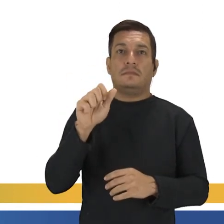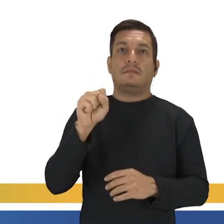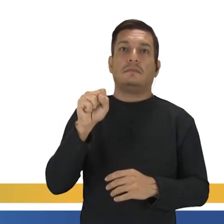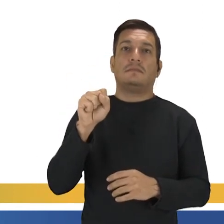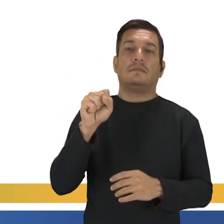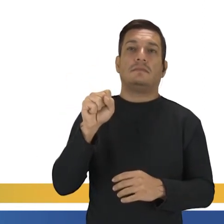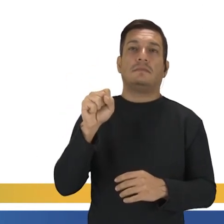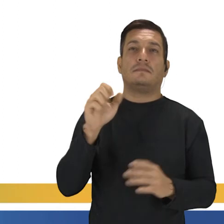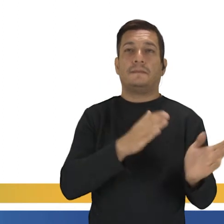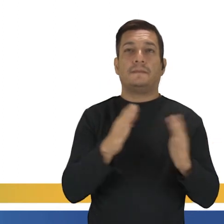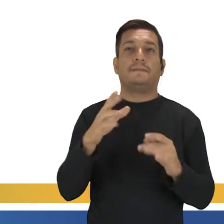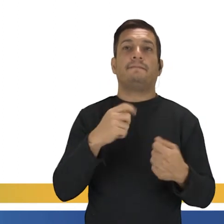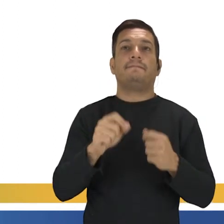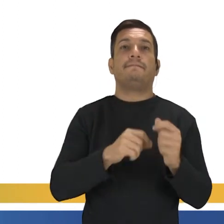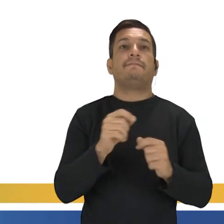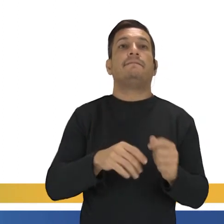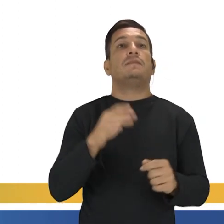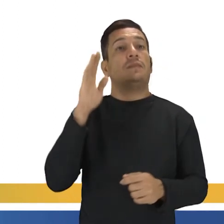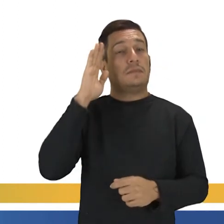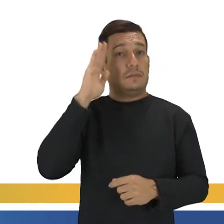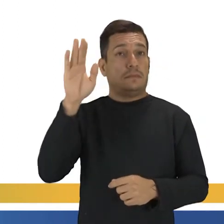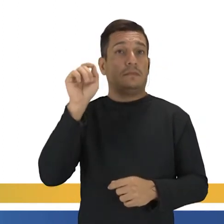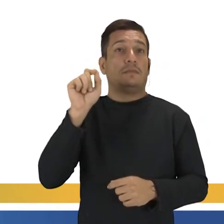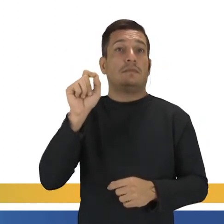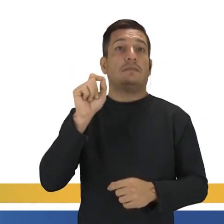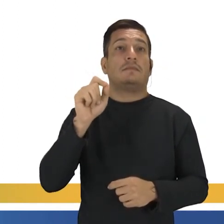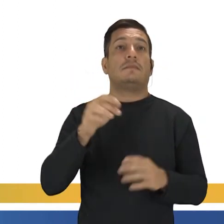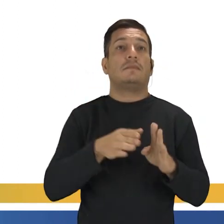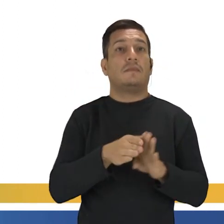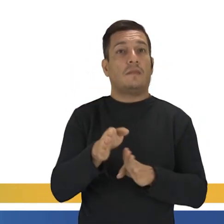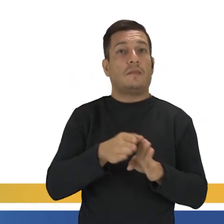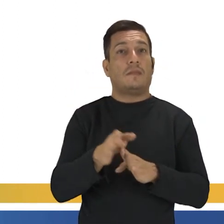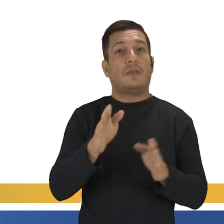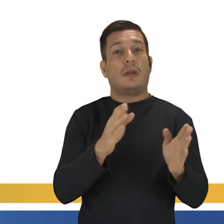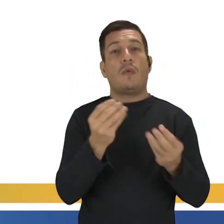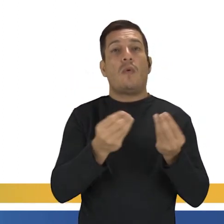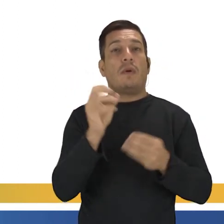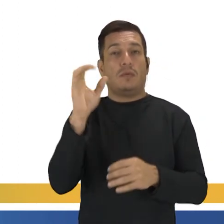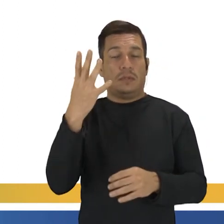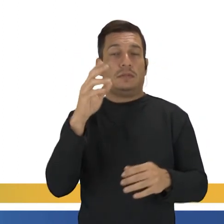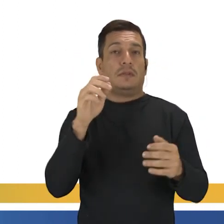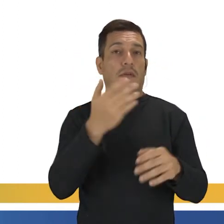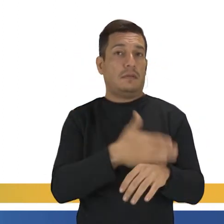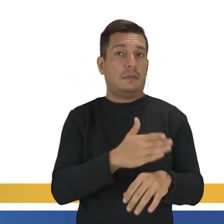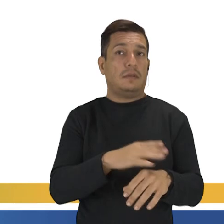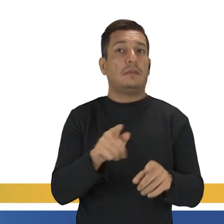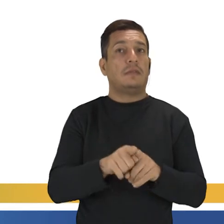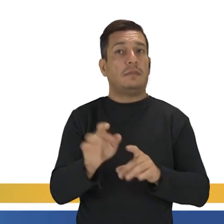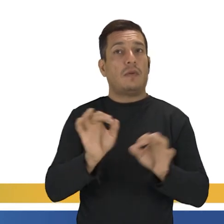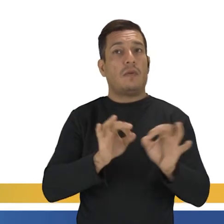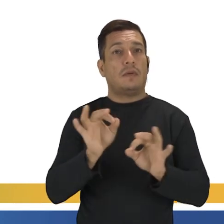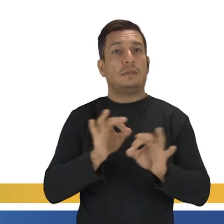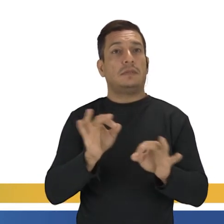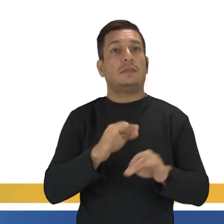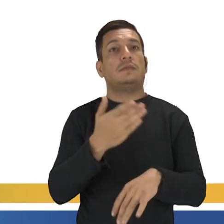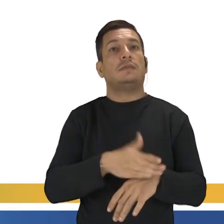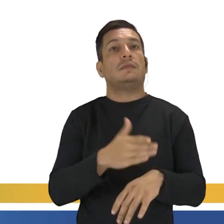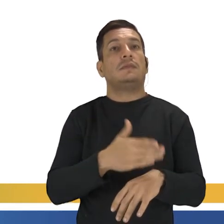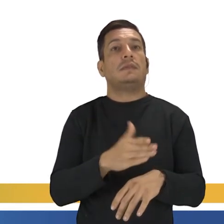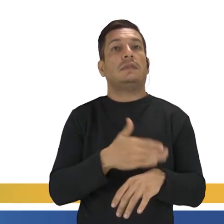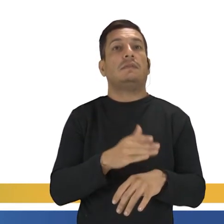utilizados para se conduzir um atleta à sua plenitude física, técnica e psicológica, dentro de um planejamento racional, visando